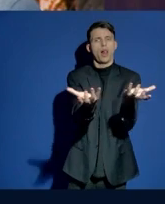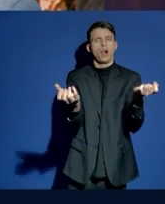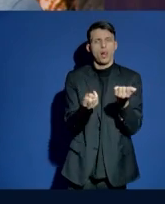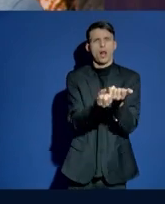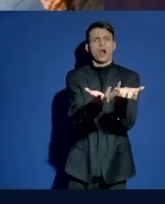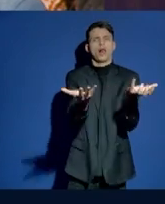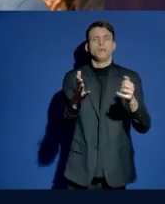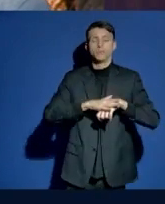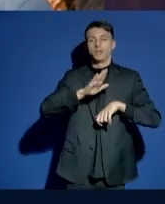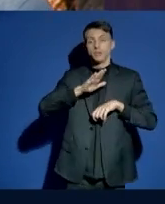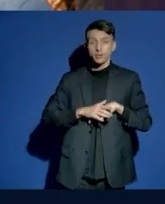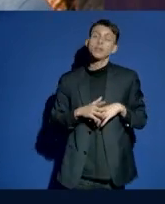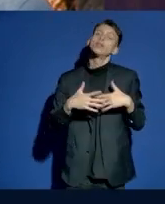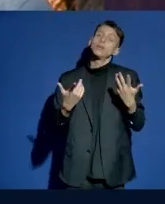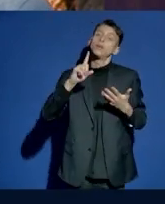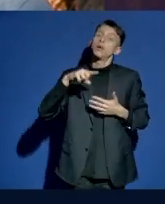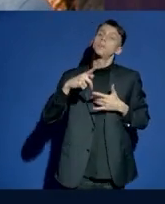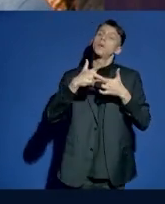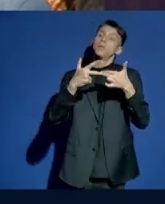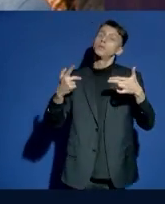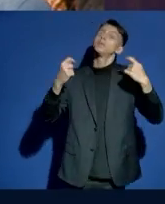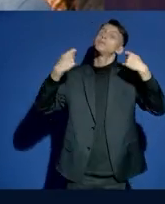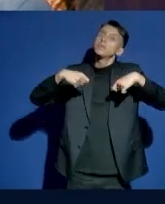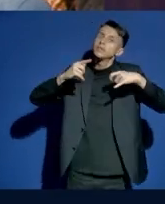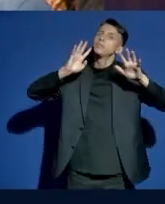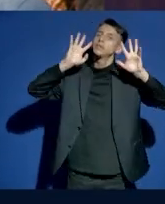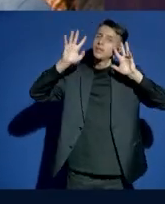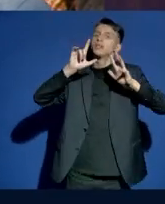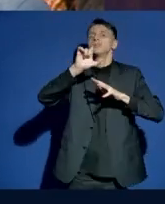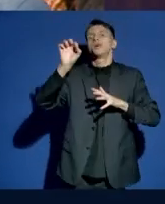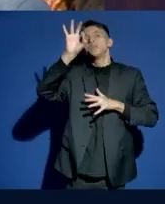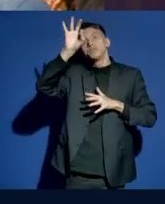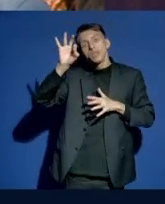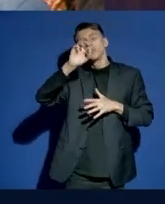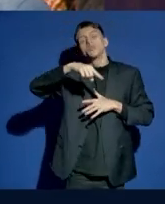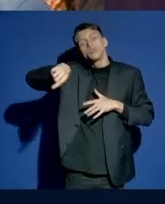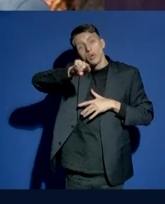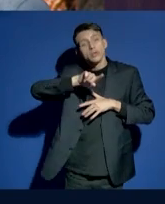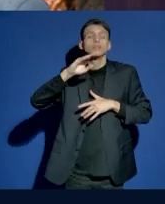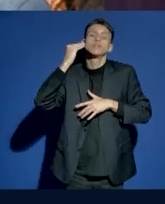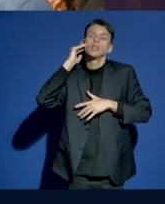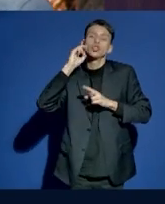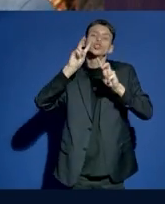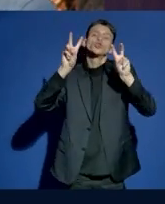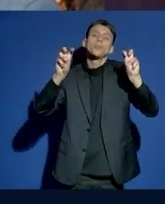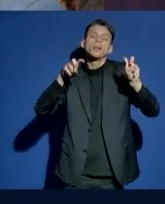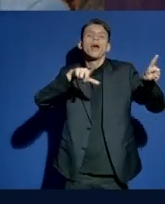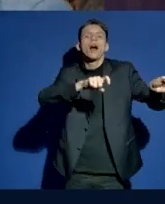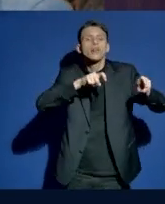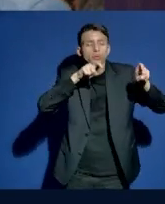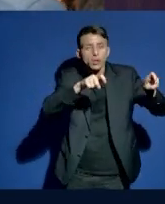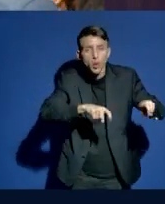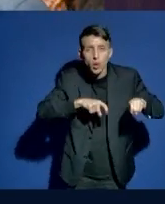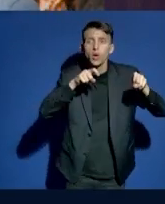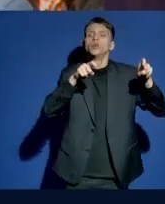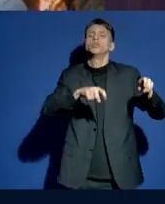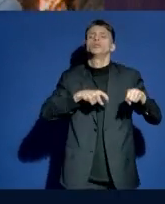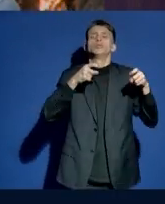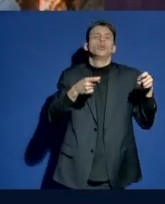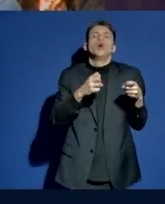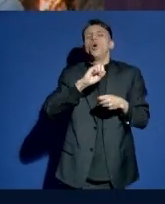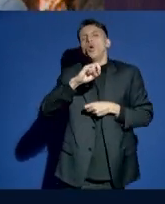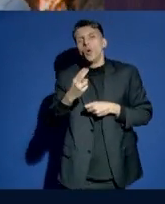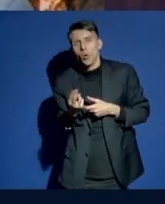decisão também, que ele tem que estar presente, né, em 100% hoje do que a gente entende de agronegócio, seja agrícola,